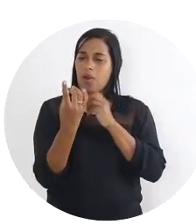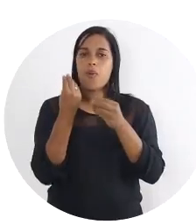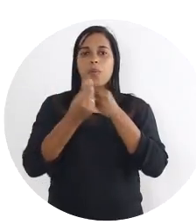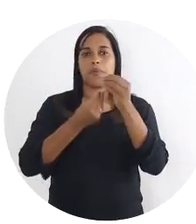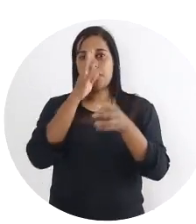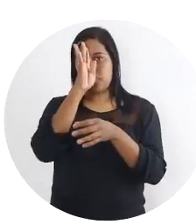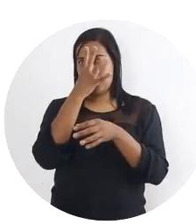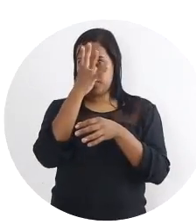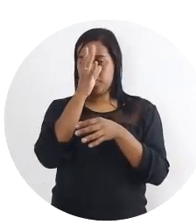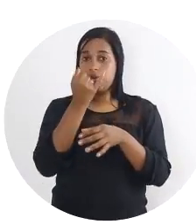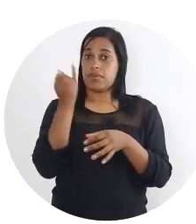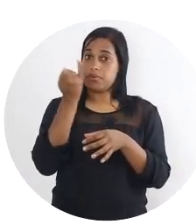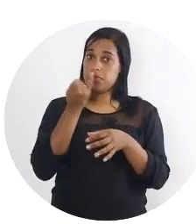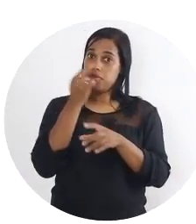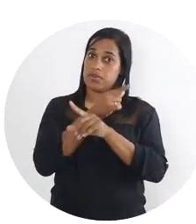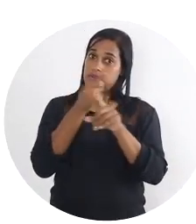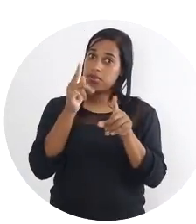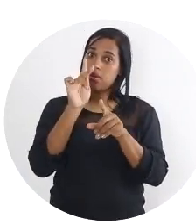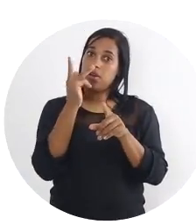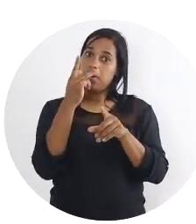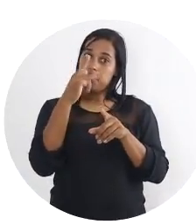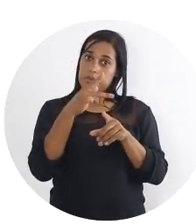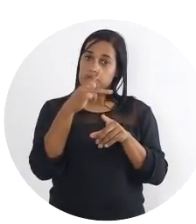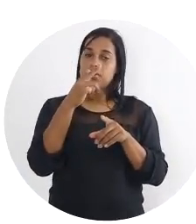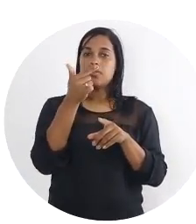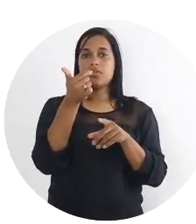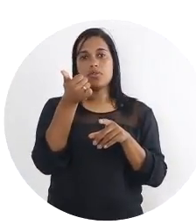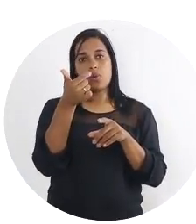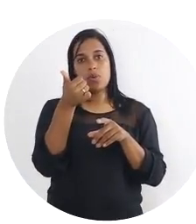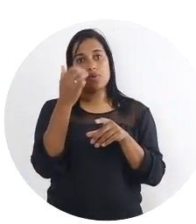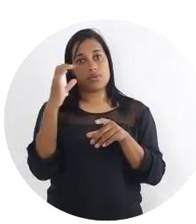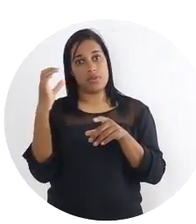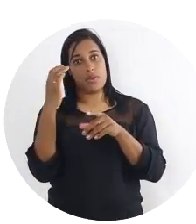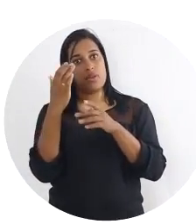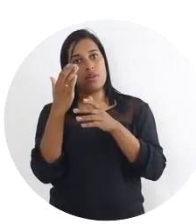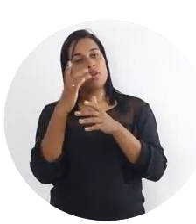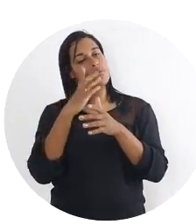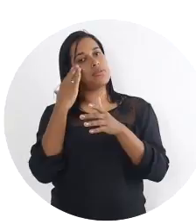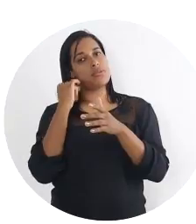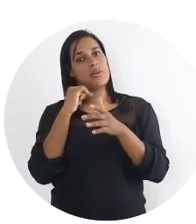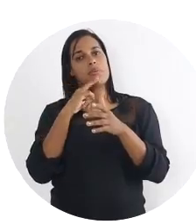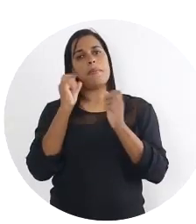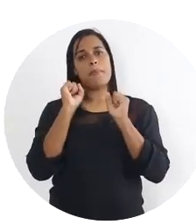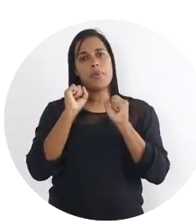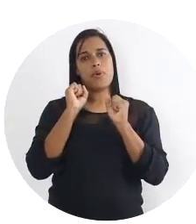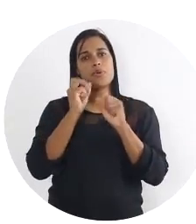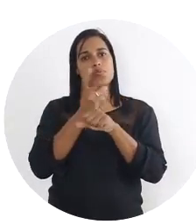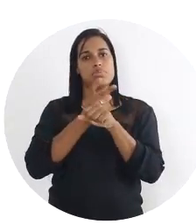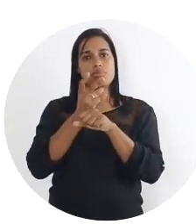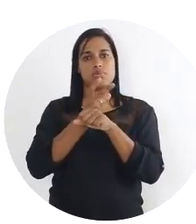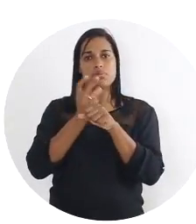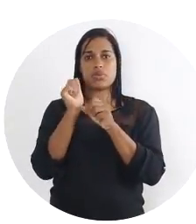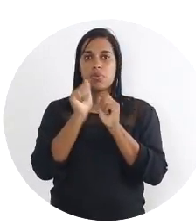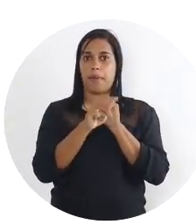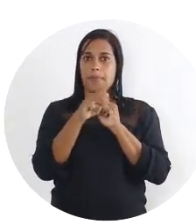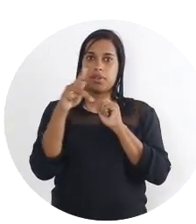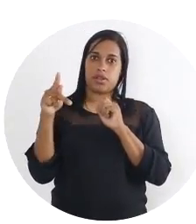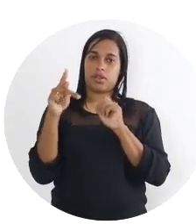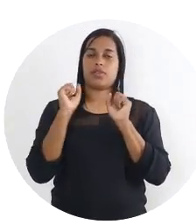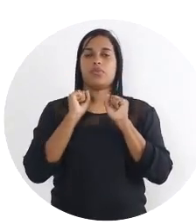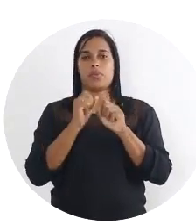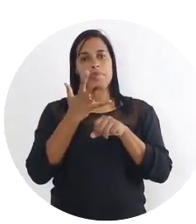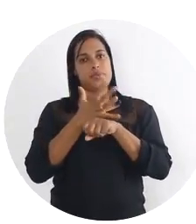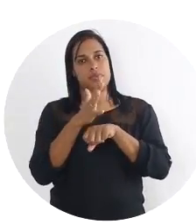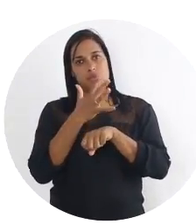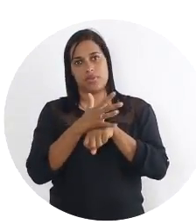isso. É importante que você esteja com sua HP 12C em mãos. Caso você não tenha HP, você pode baixá-la através de um aplicativo para